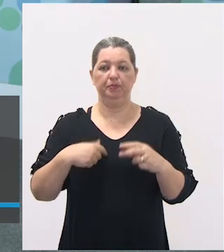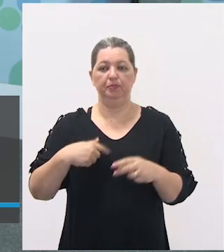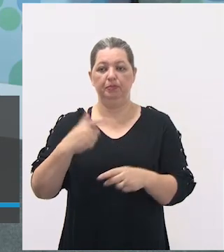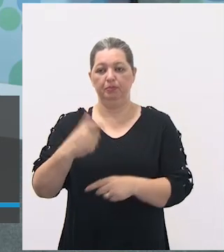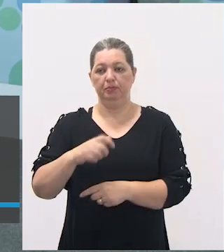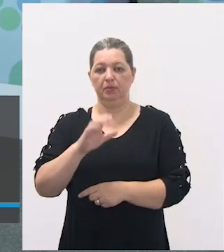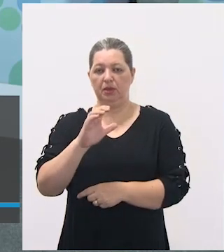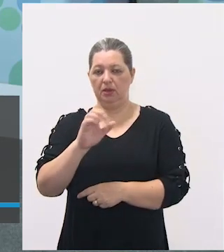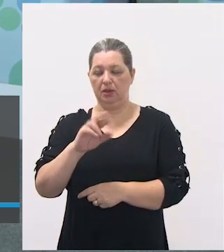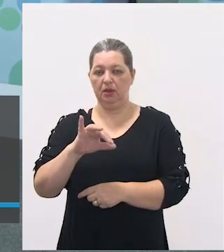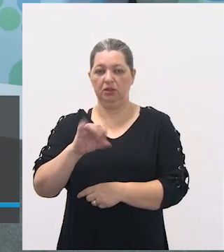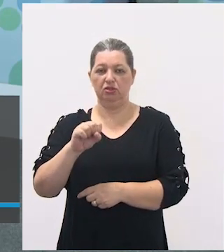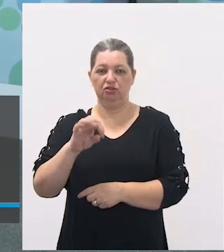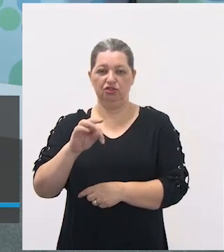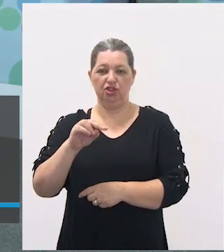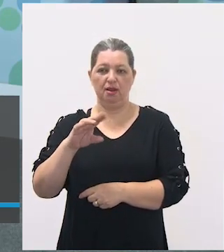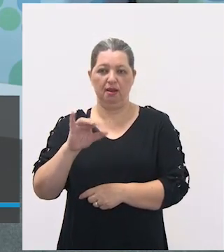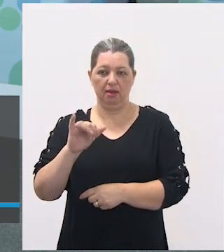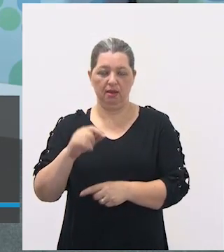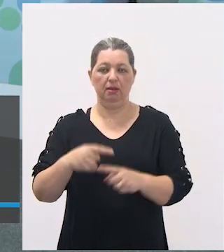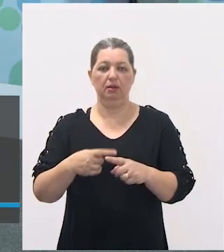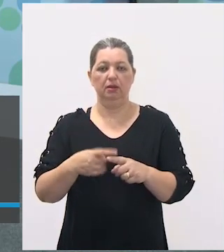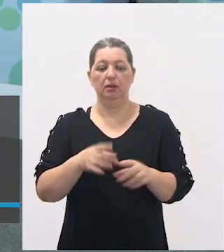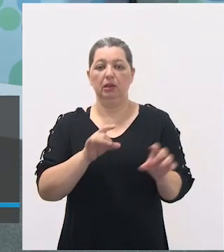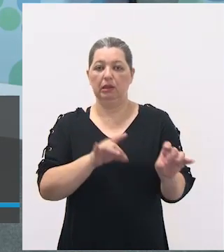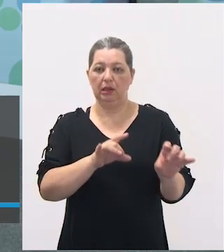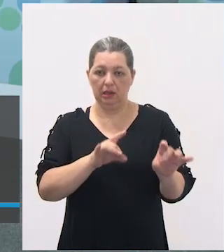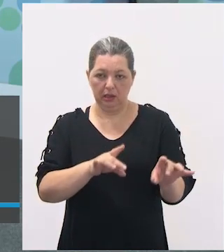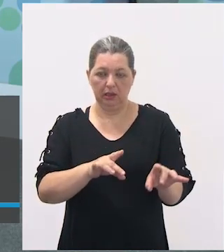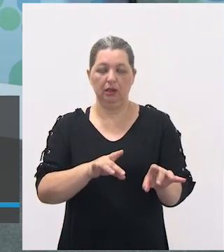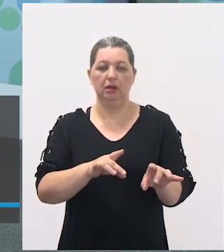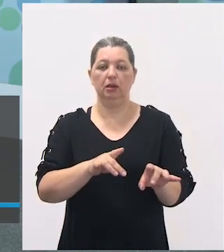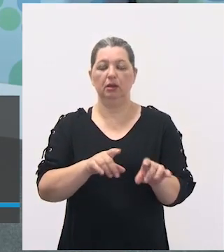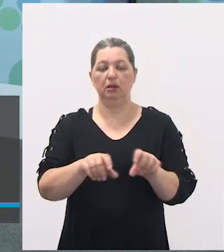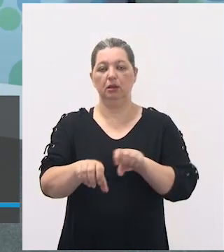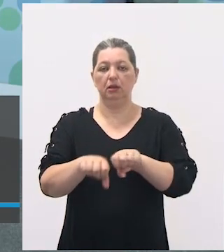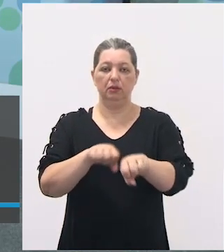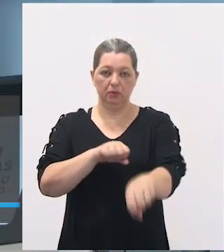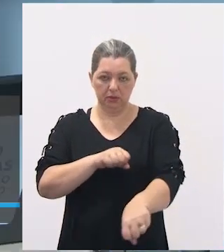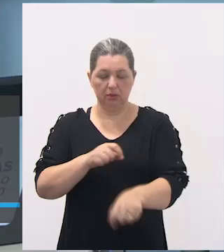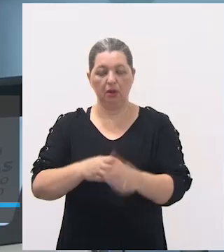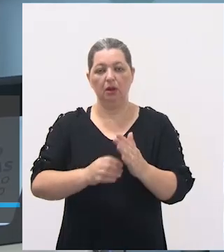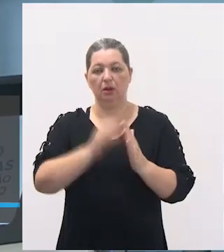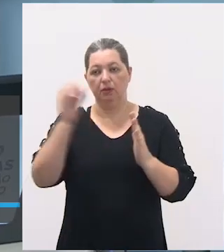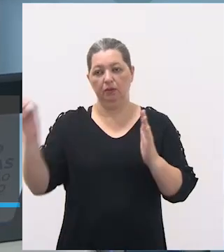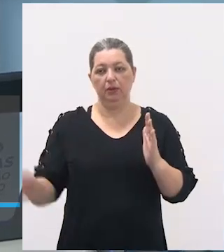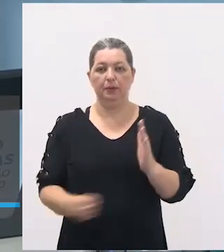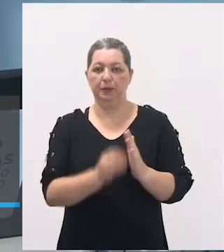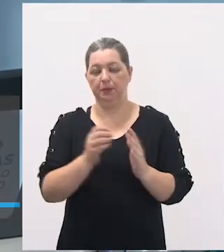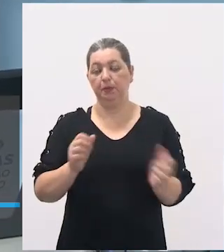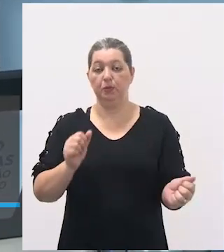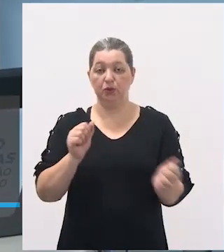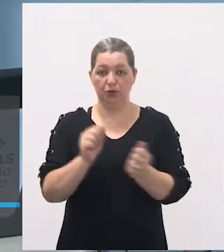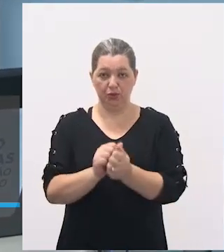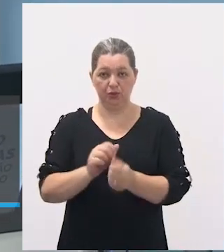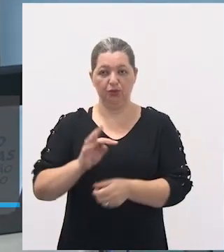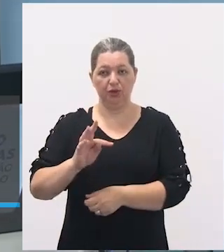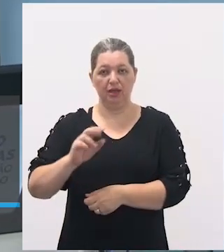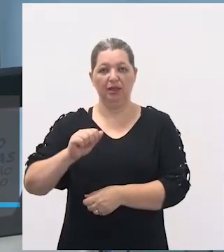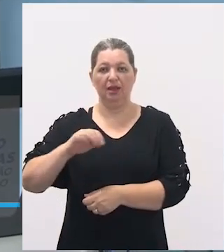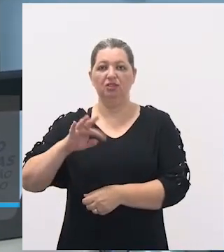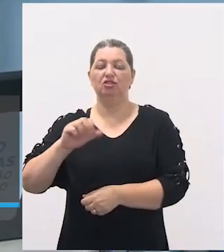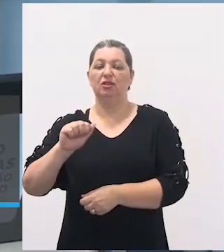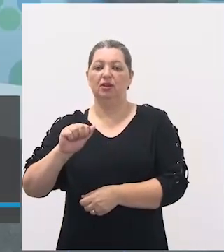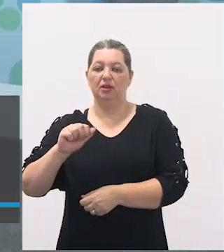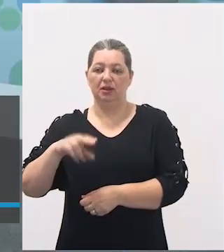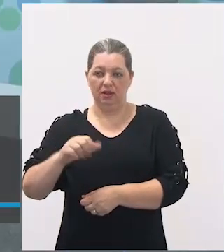Cristine, técnica do acompanhamento formativo, aqui pela IFAP. Estou na companhia da Tatiana, também técnica do